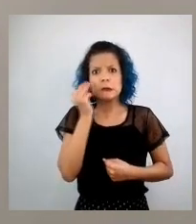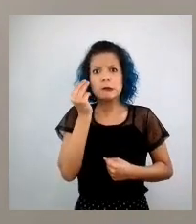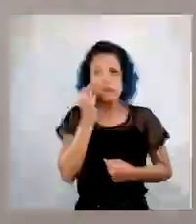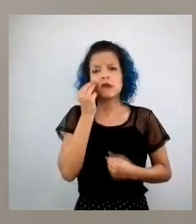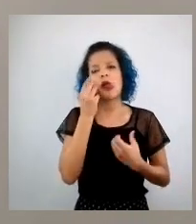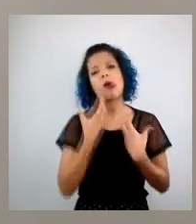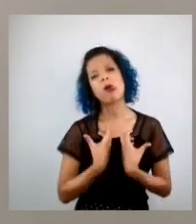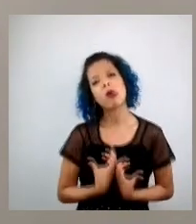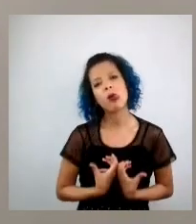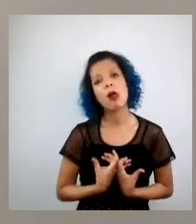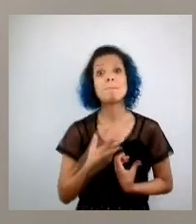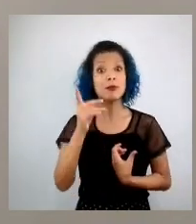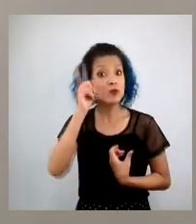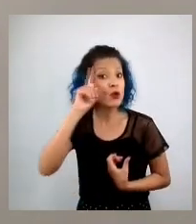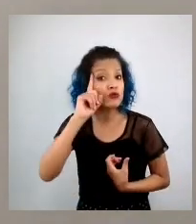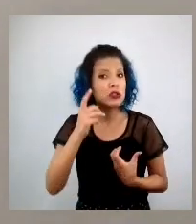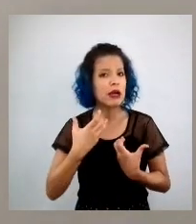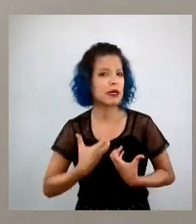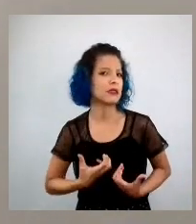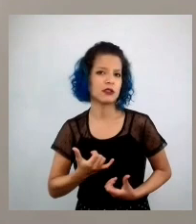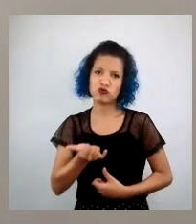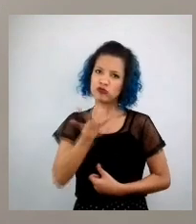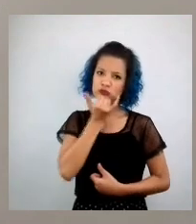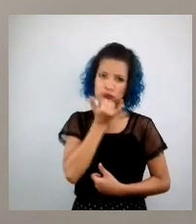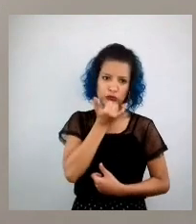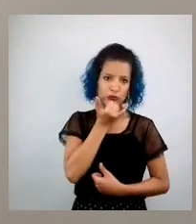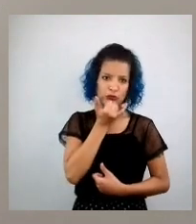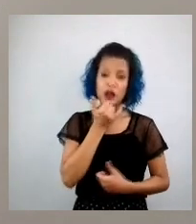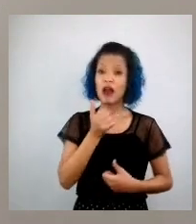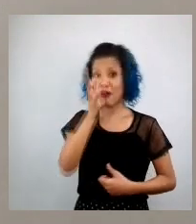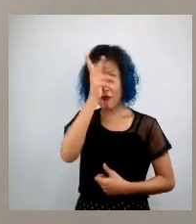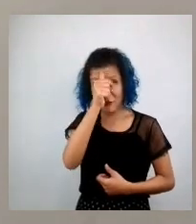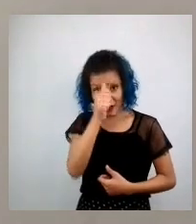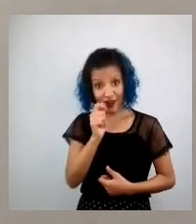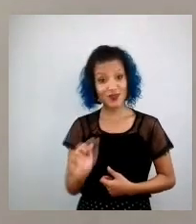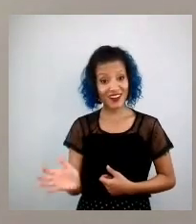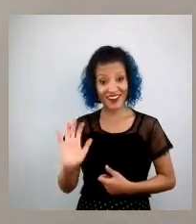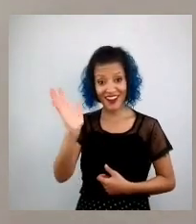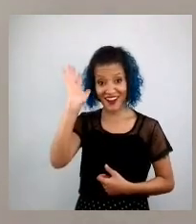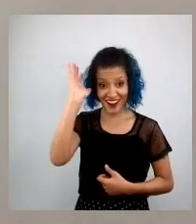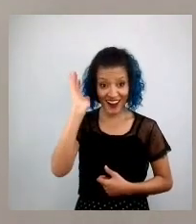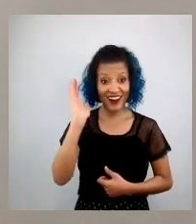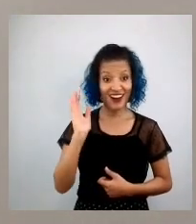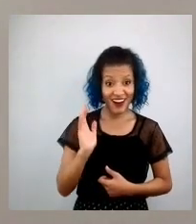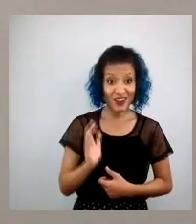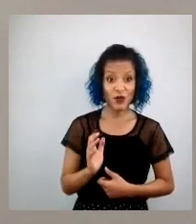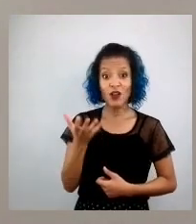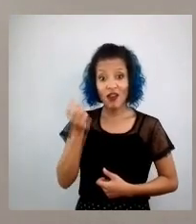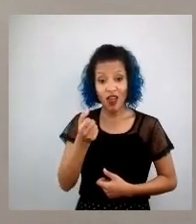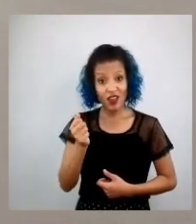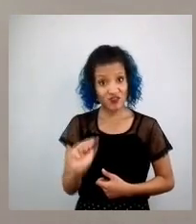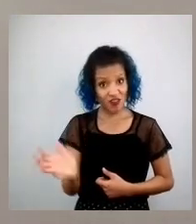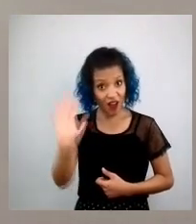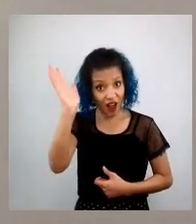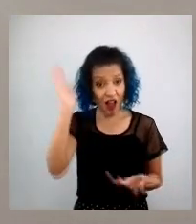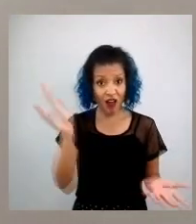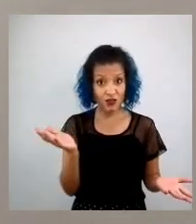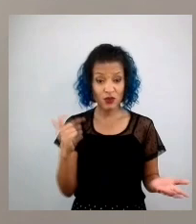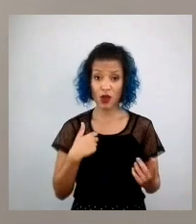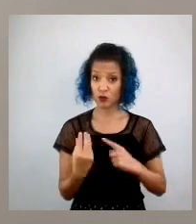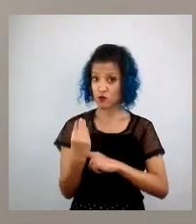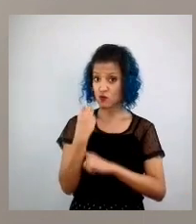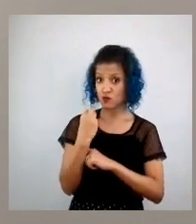porque senão o leite está muito caro, a fralda está muito cara, eu preciso me sustentar, eu preciso sustentar meu filho, eu preciso viver